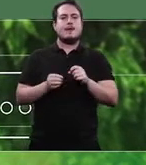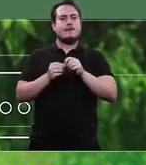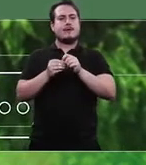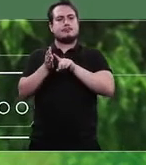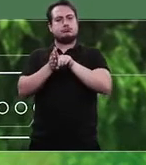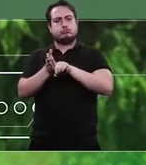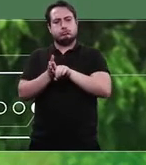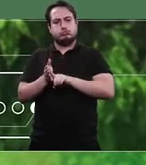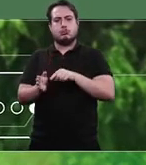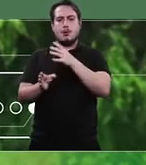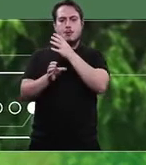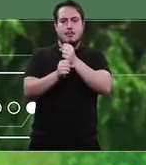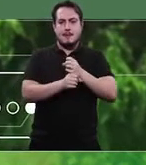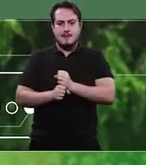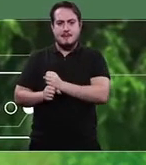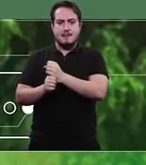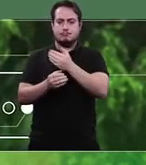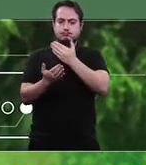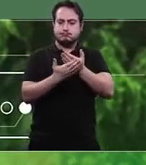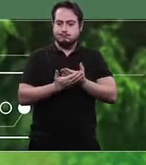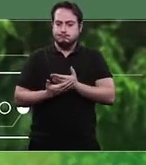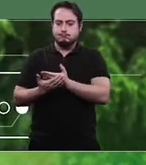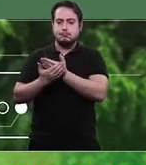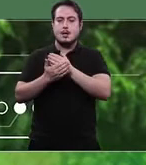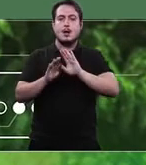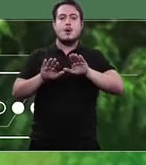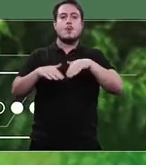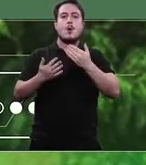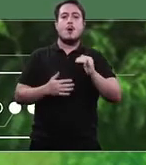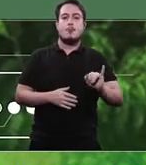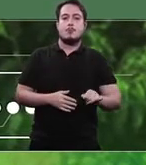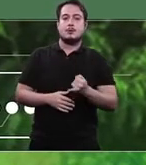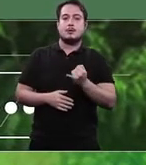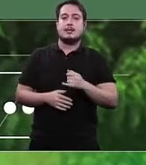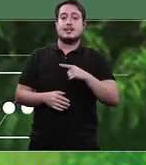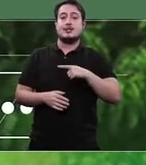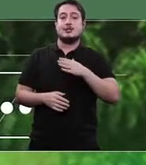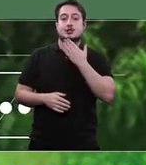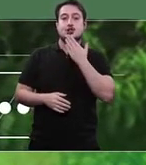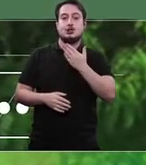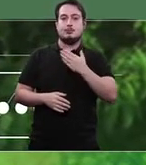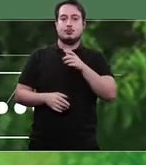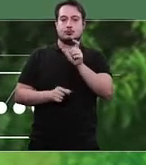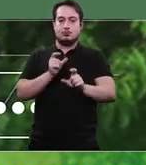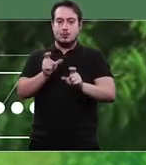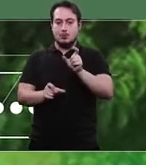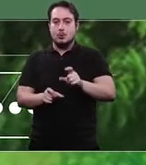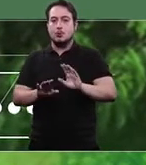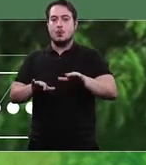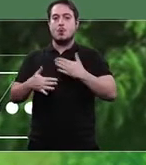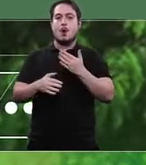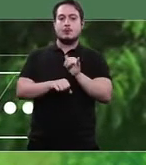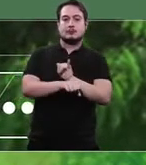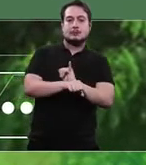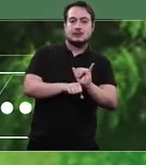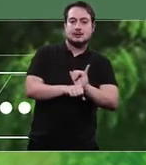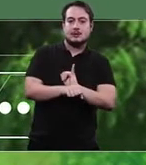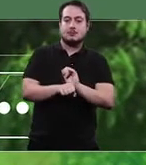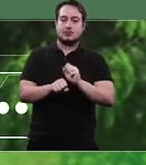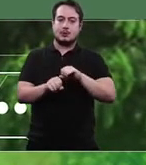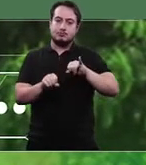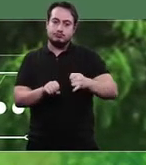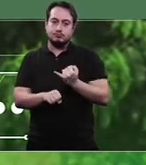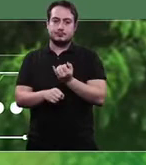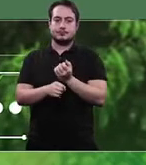e conseguimos afunilar um pouco aonde estão as oportunidades e que tipos de produtos, com que estratégias nós poderíamos estar